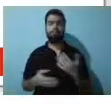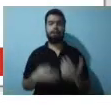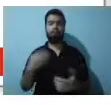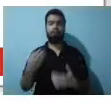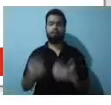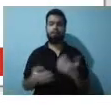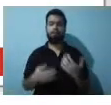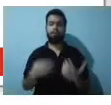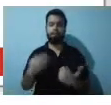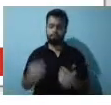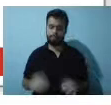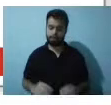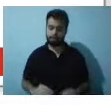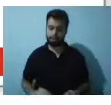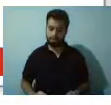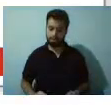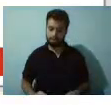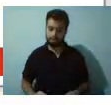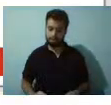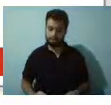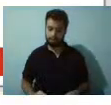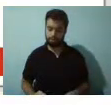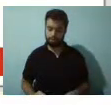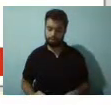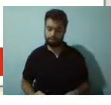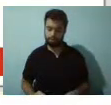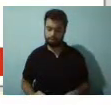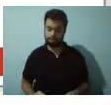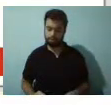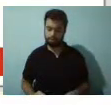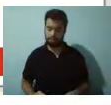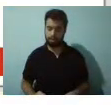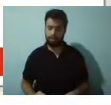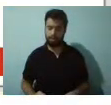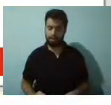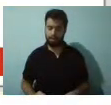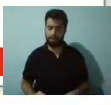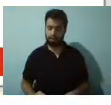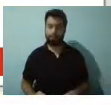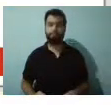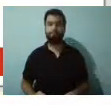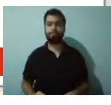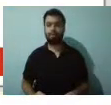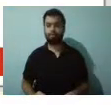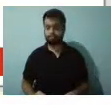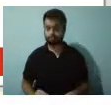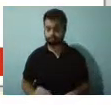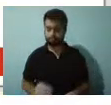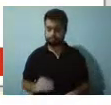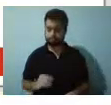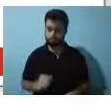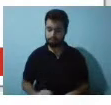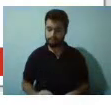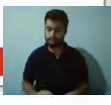foram atuações aí, né, em que os Estados Unidos, né, intervieram, tá?